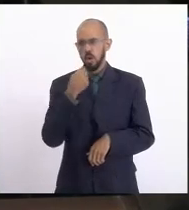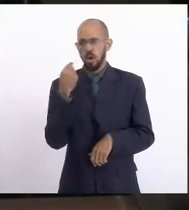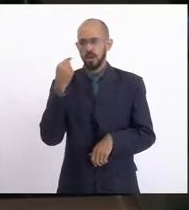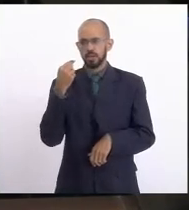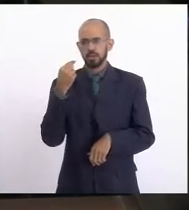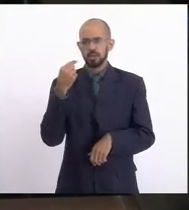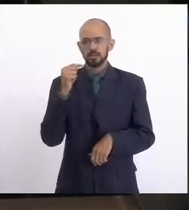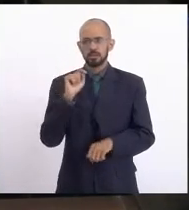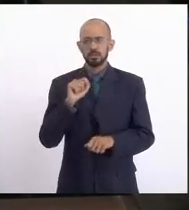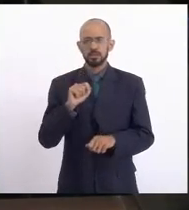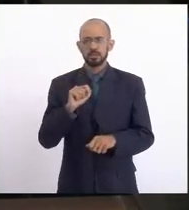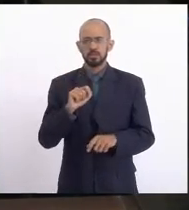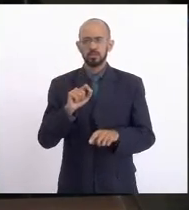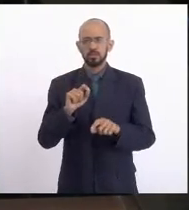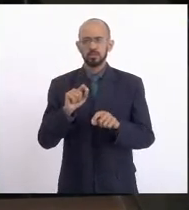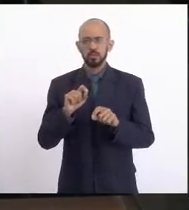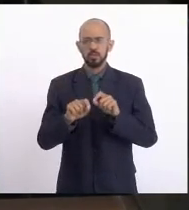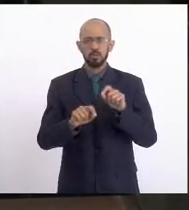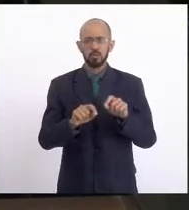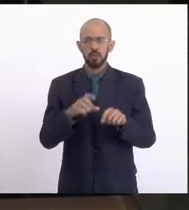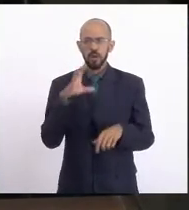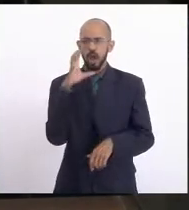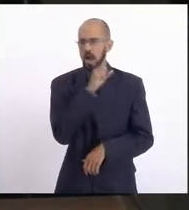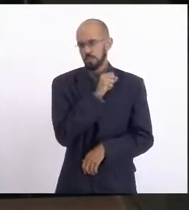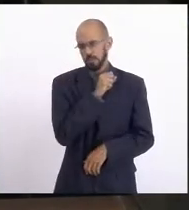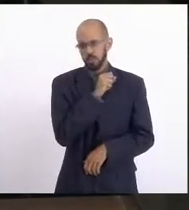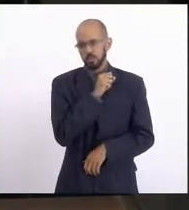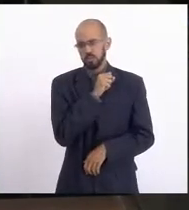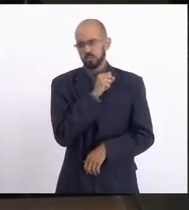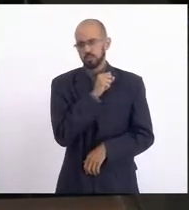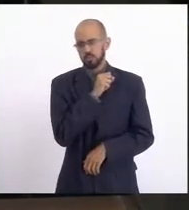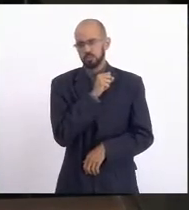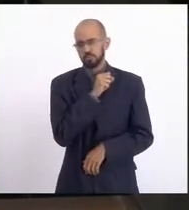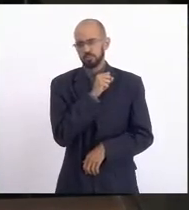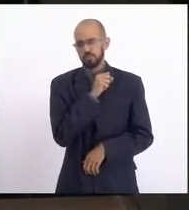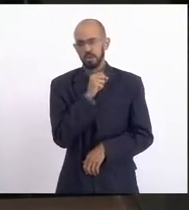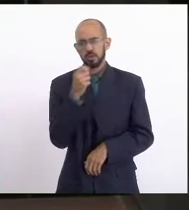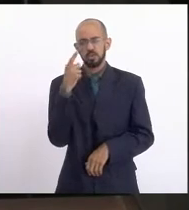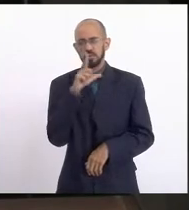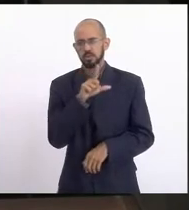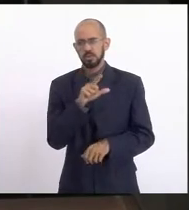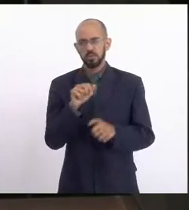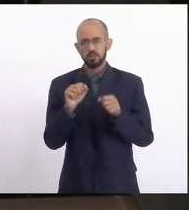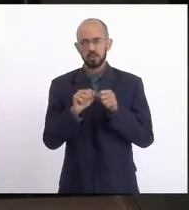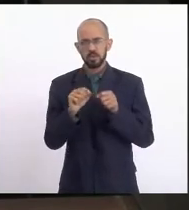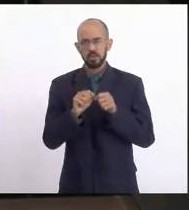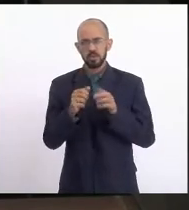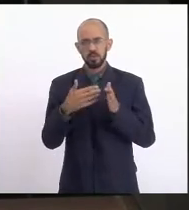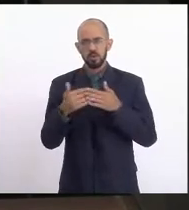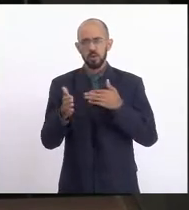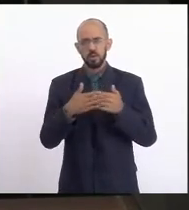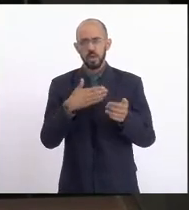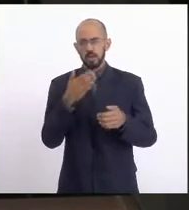foram muito rápidas demais para permitir que houvesse qualquer tipo de